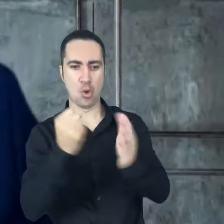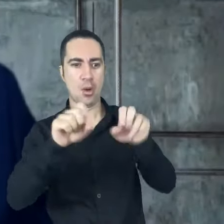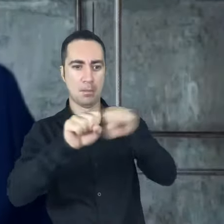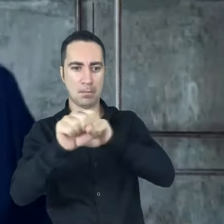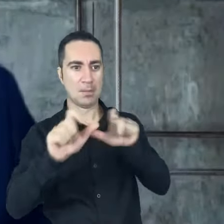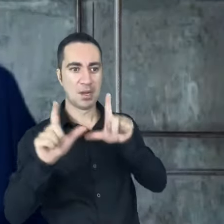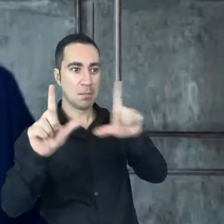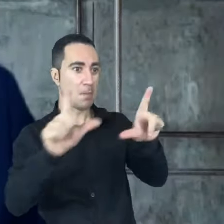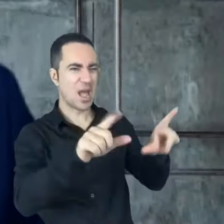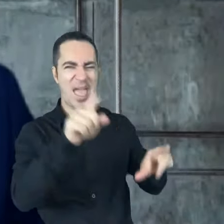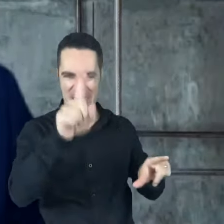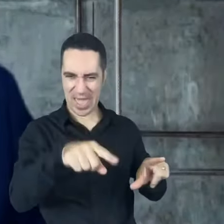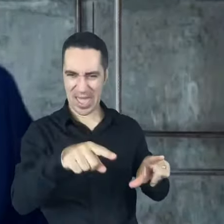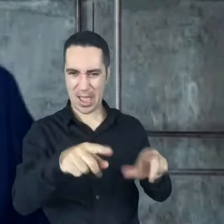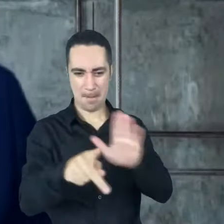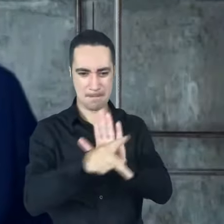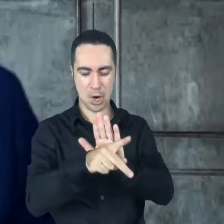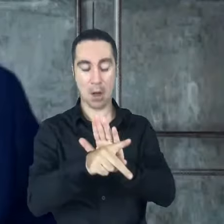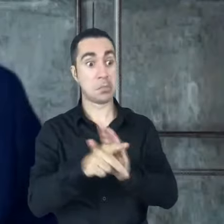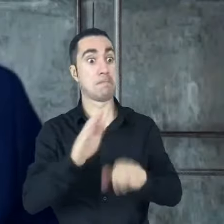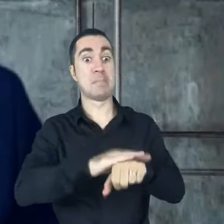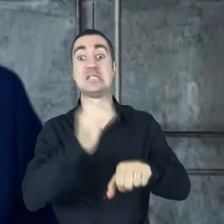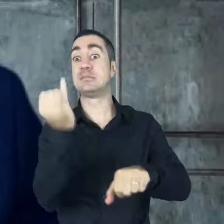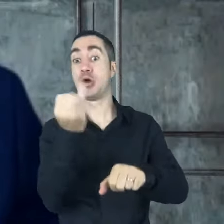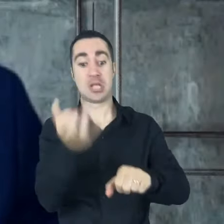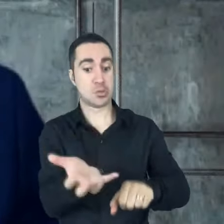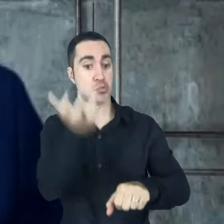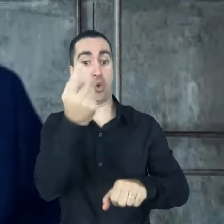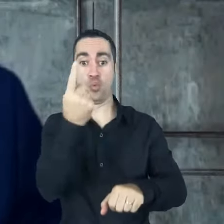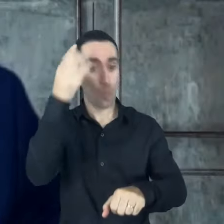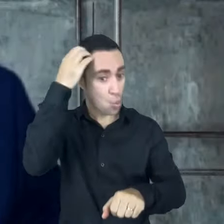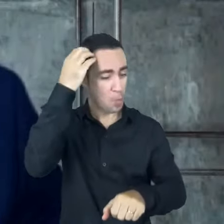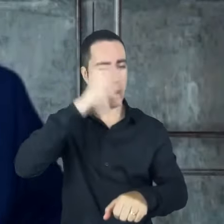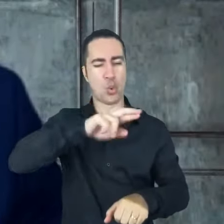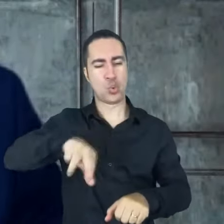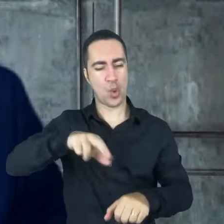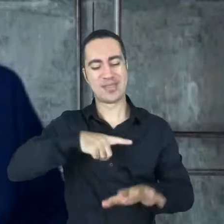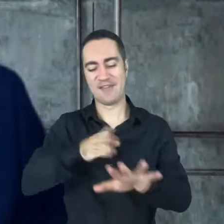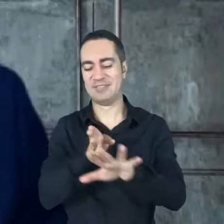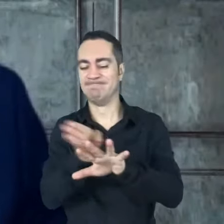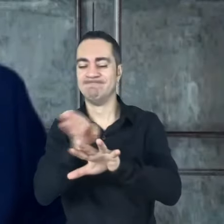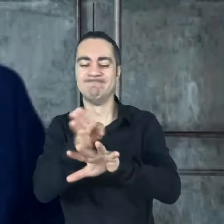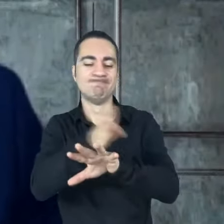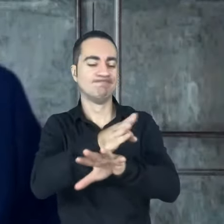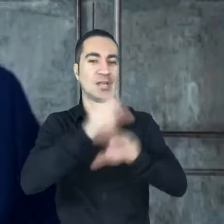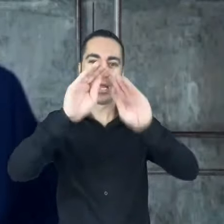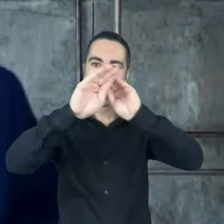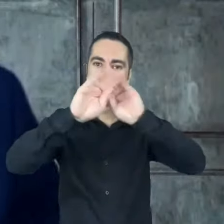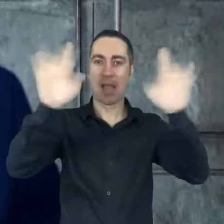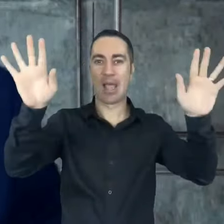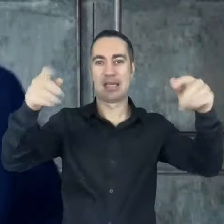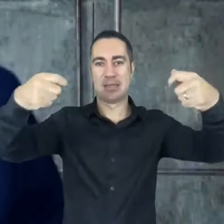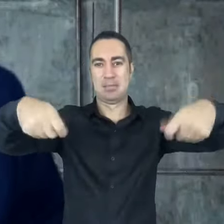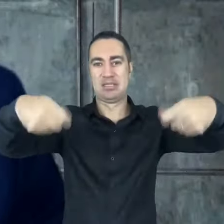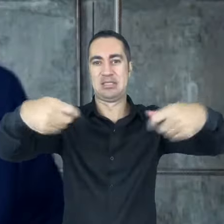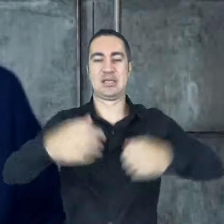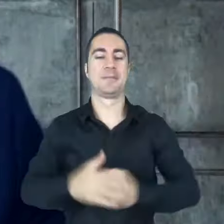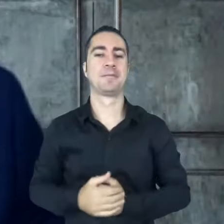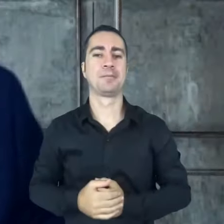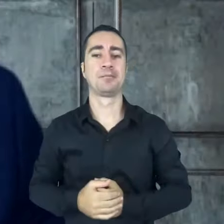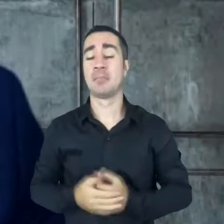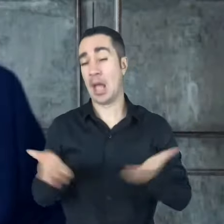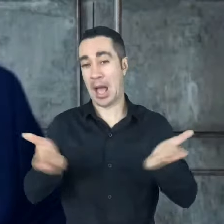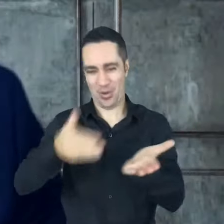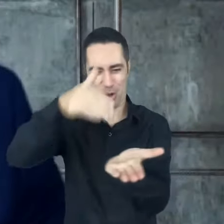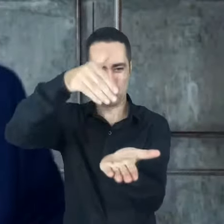a panaceia, de novo. Tá? Vamos ter claro isso aí. Agora, por exemplo, para finalizar mesmo, né, o